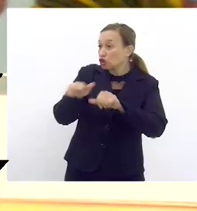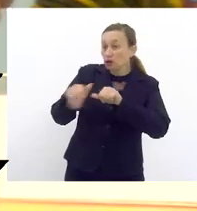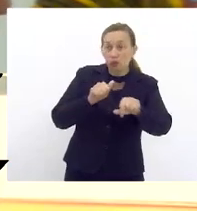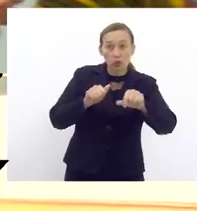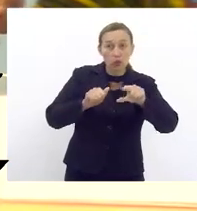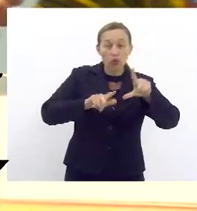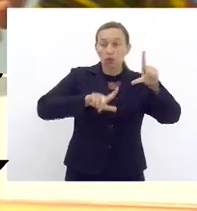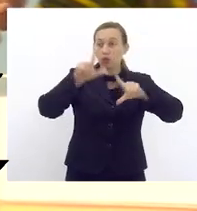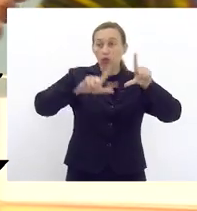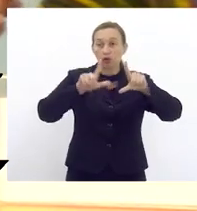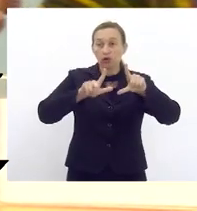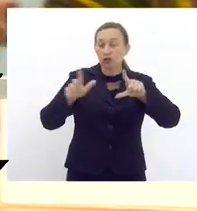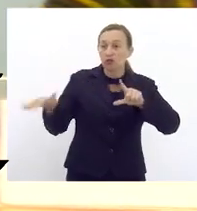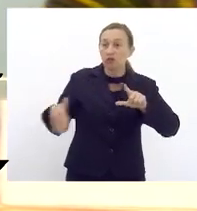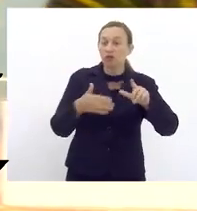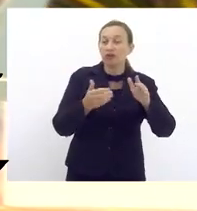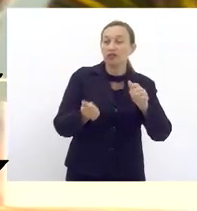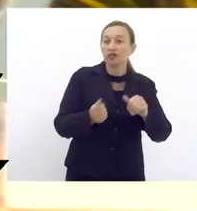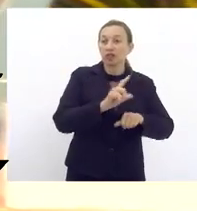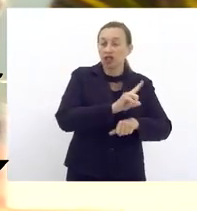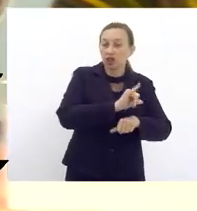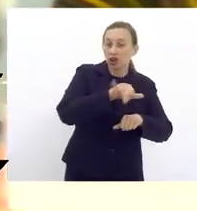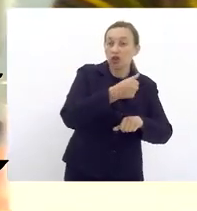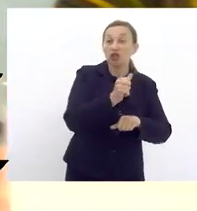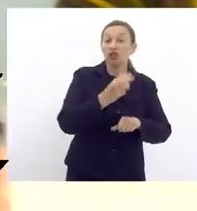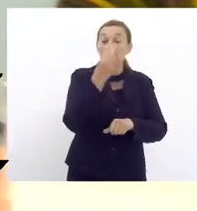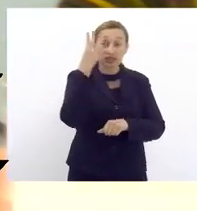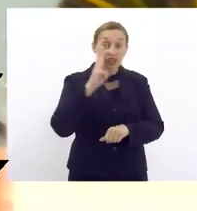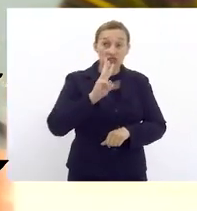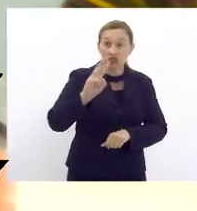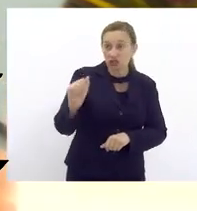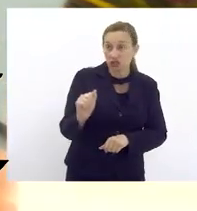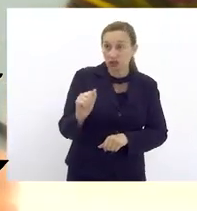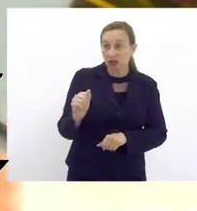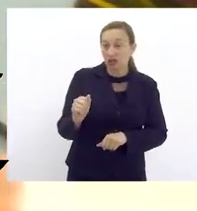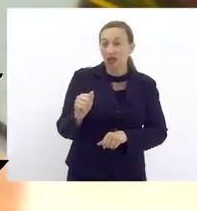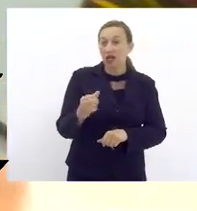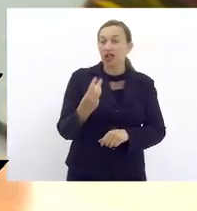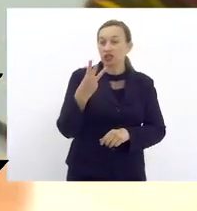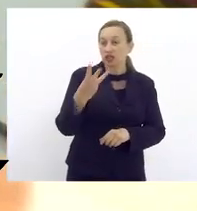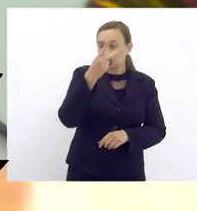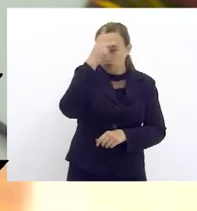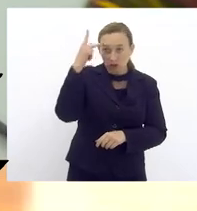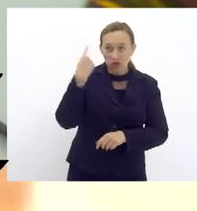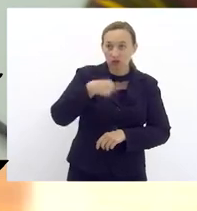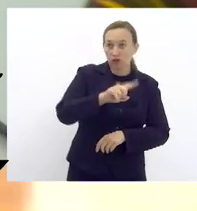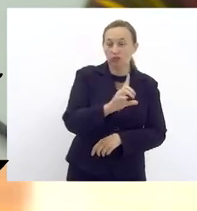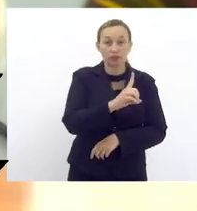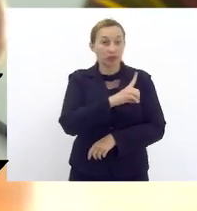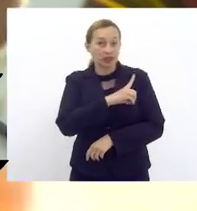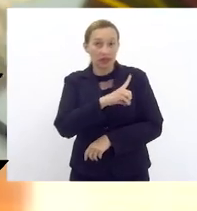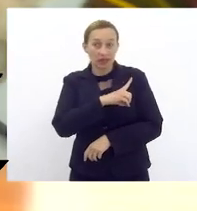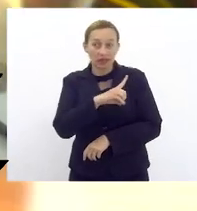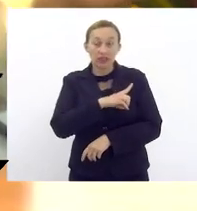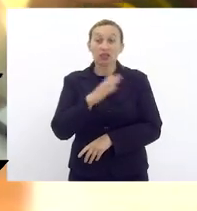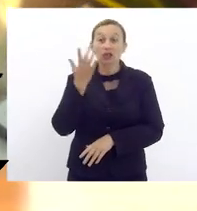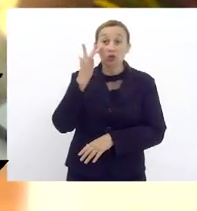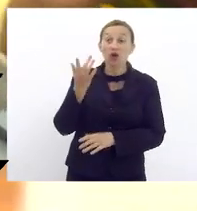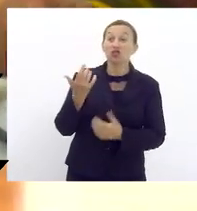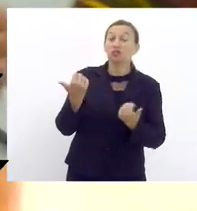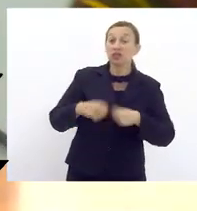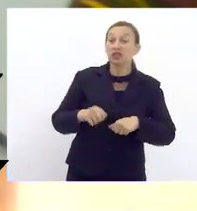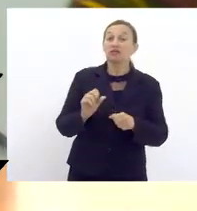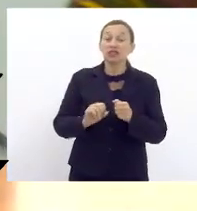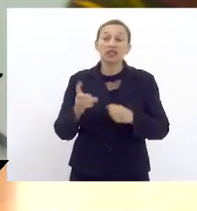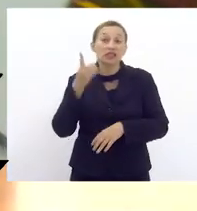da porta de uma das lojas né três dias depois as três vítimas já foram chamadas depois na delegacia Então eu acho que que a gente precisa fazer